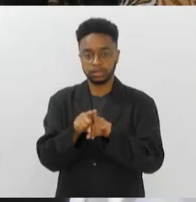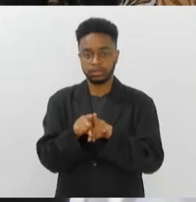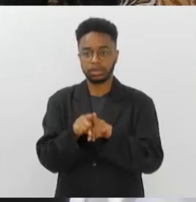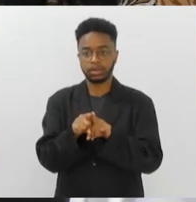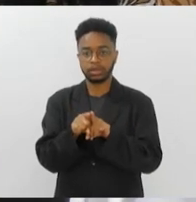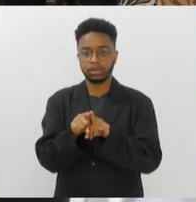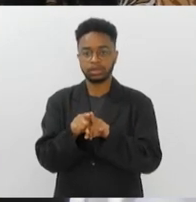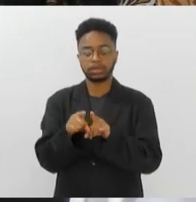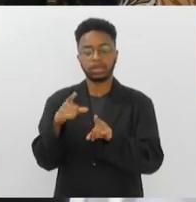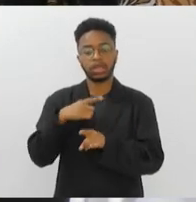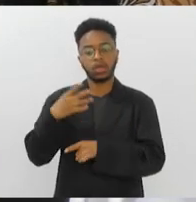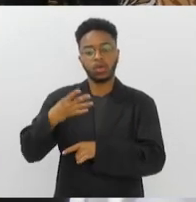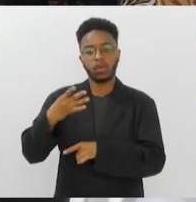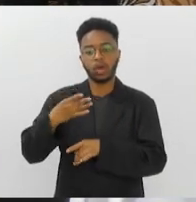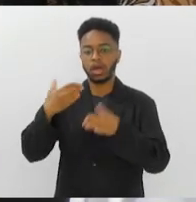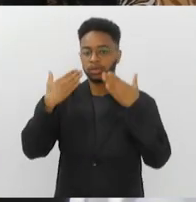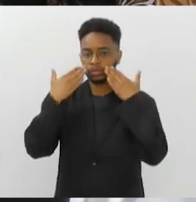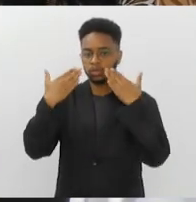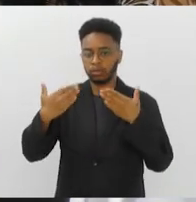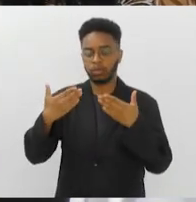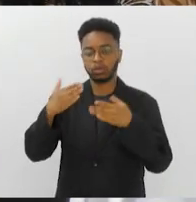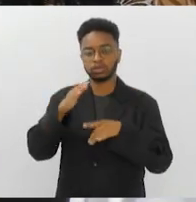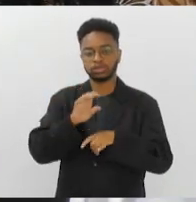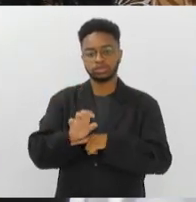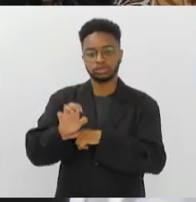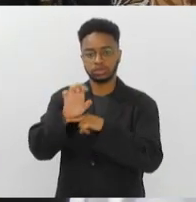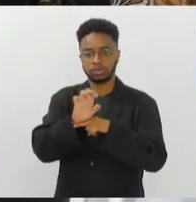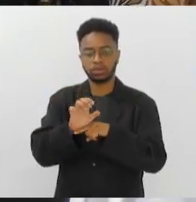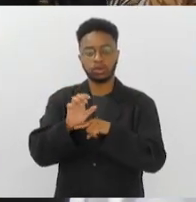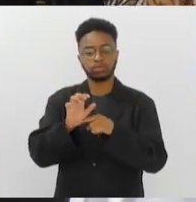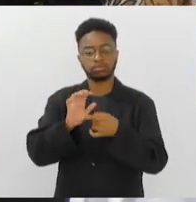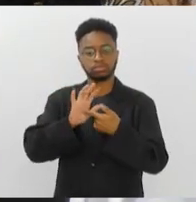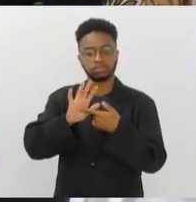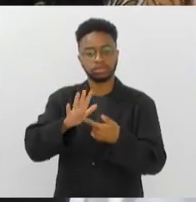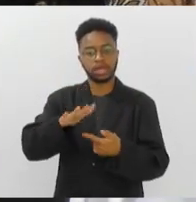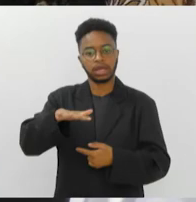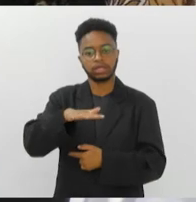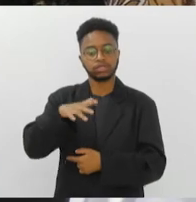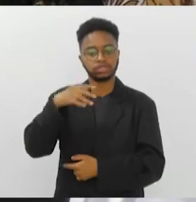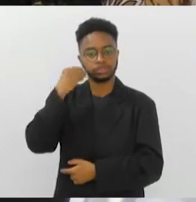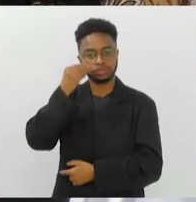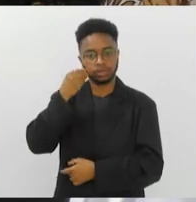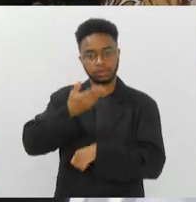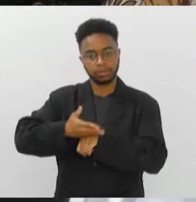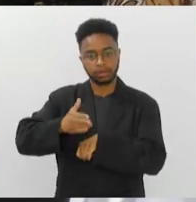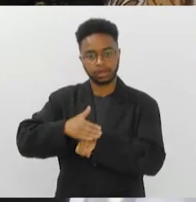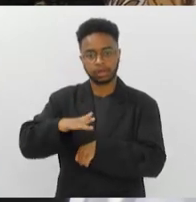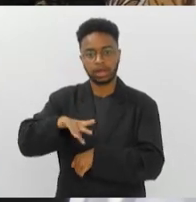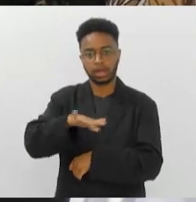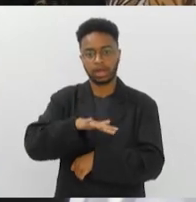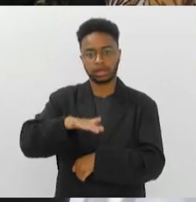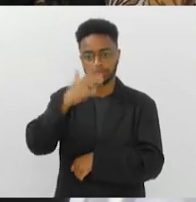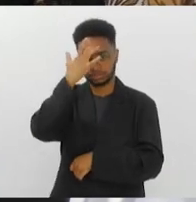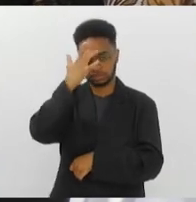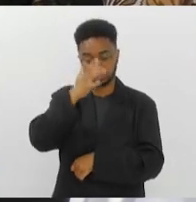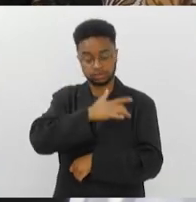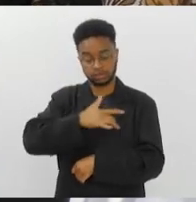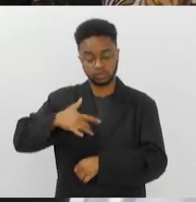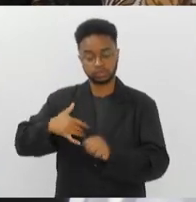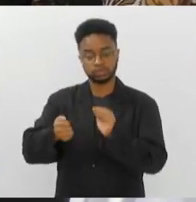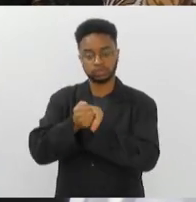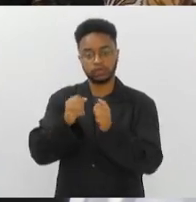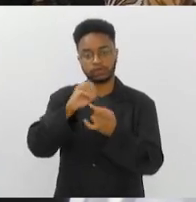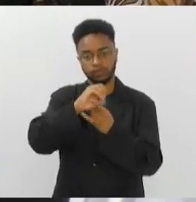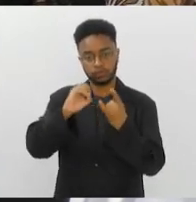na 4ª Mostra Estadual de Experiência de Práticas na Saúde pela Fiocruz, por essas e